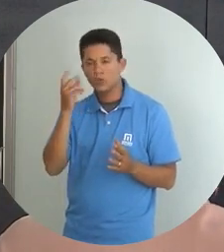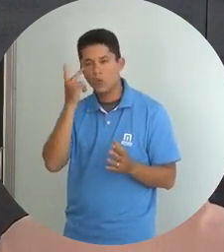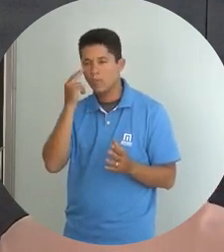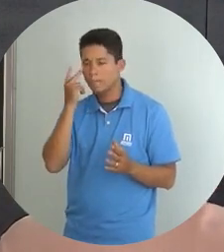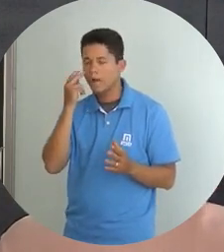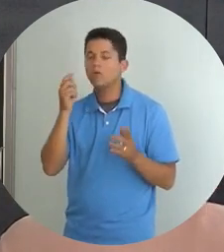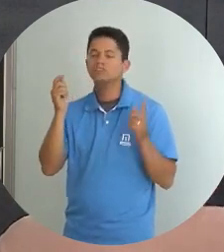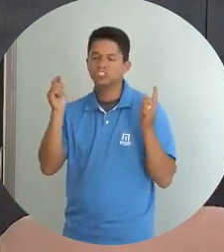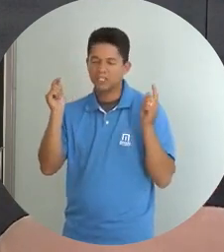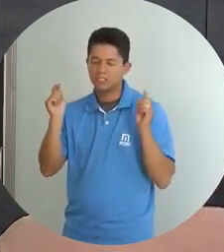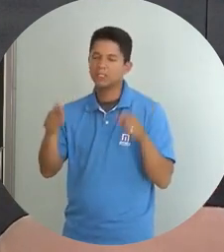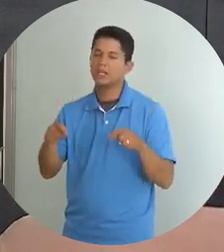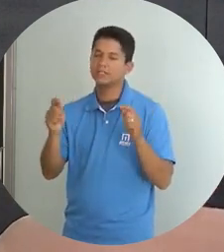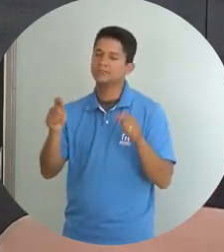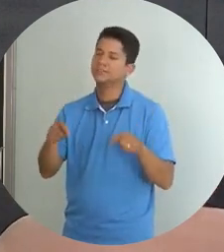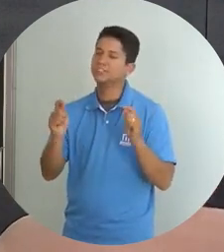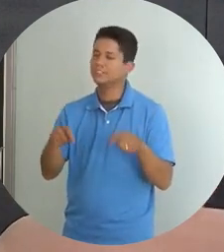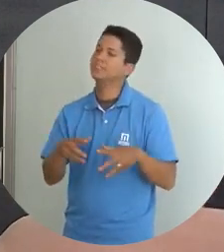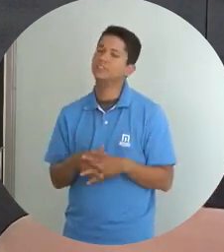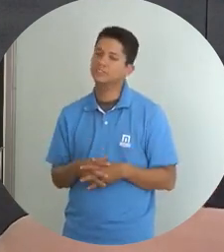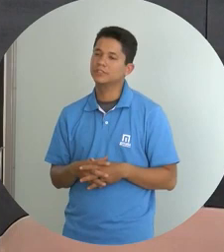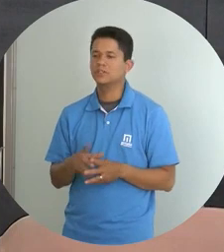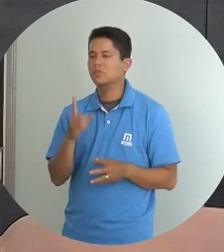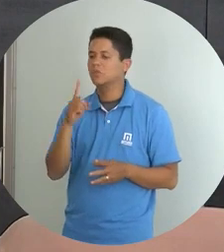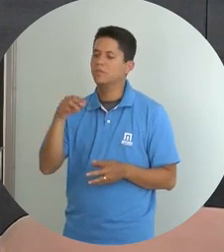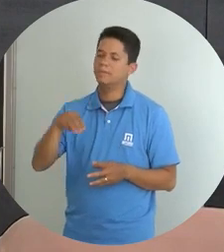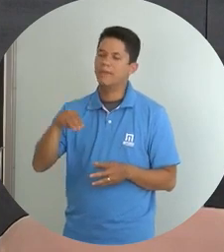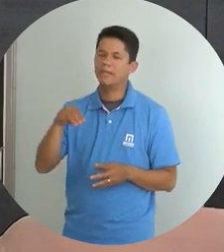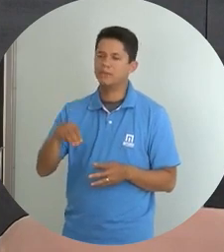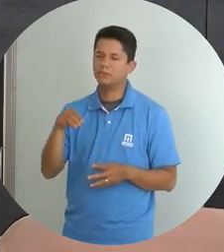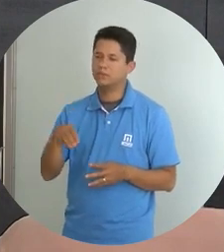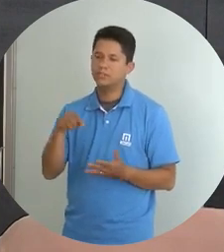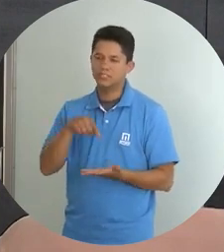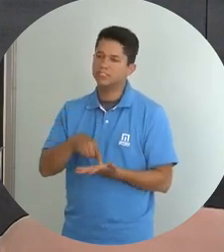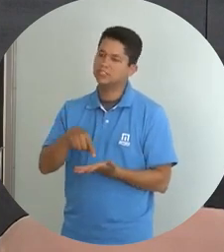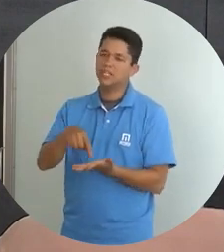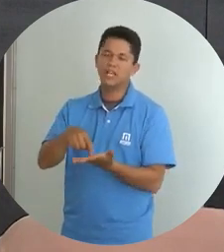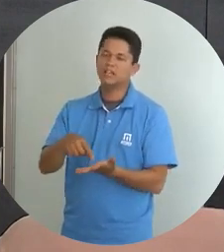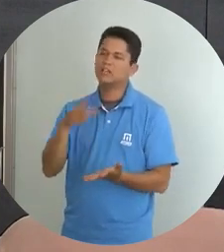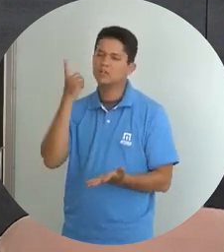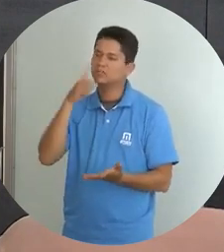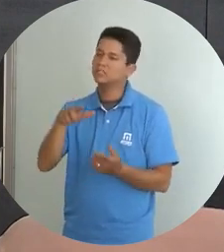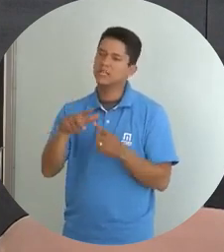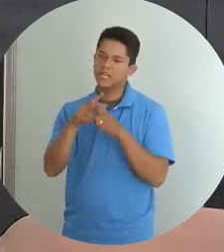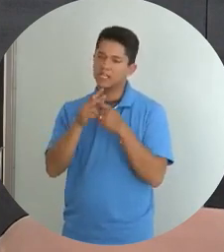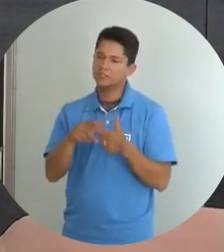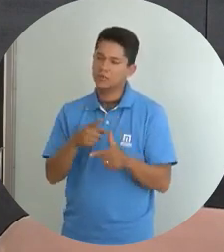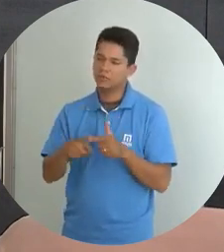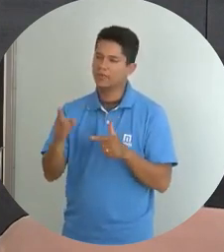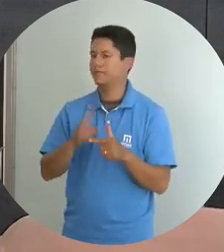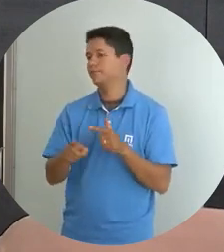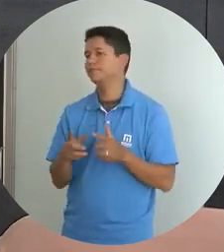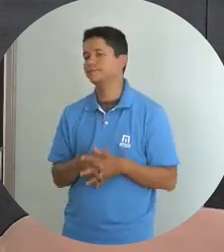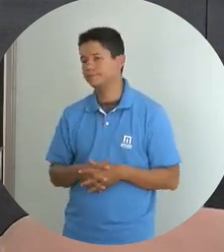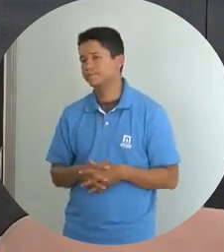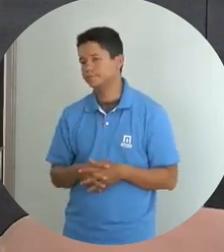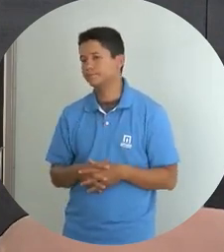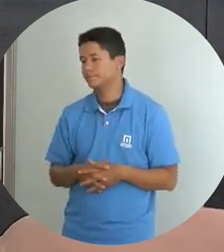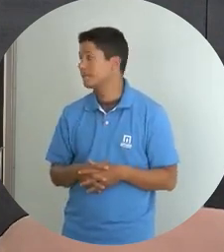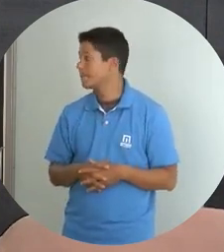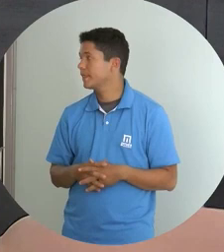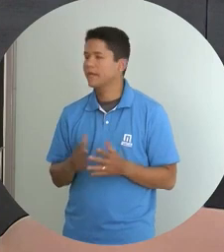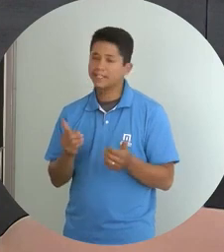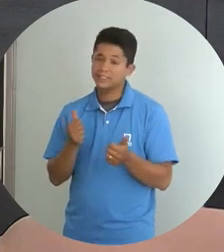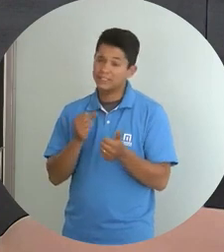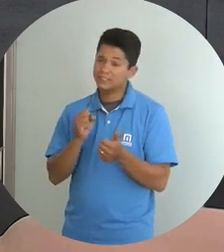suficiente. Vamos falar, 1 metro entre estacas em maioria dos casos, te resolve isso com certeza. Em casos que você tem que aproximar mais,